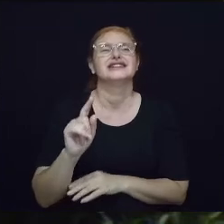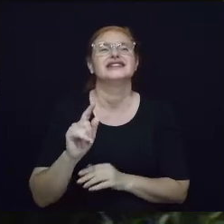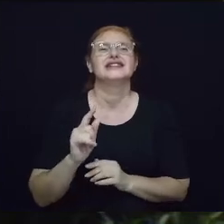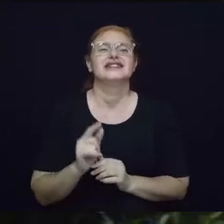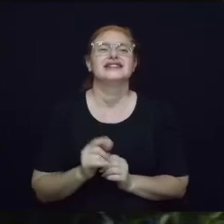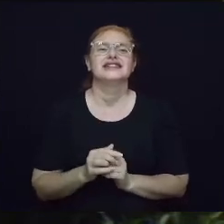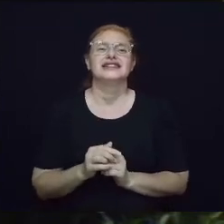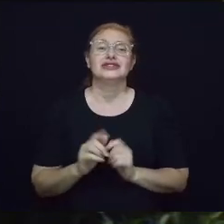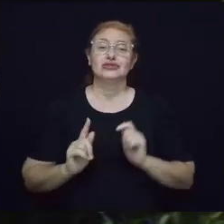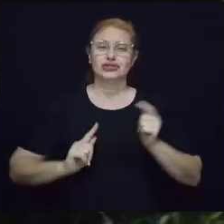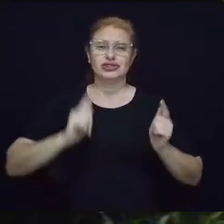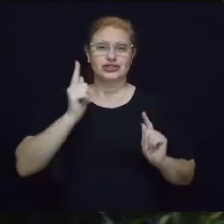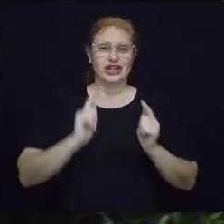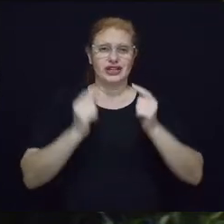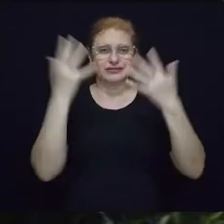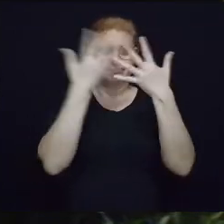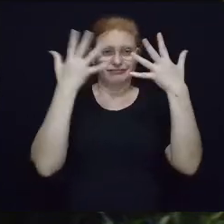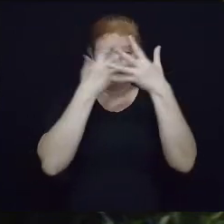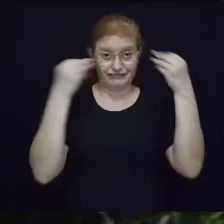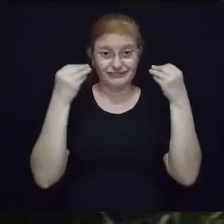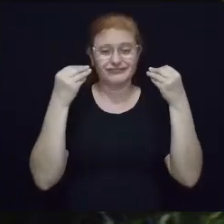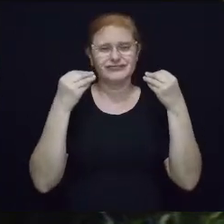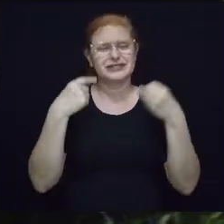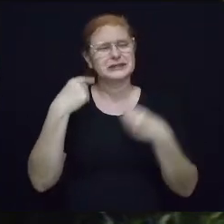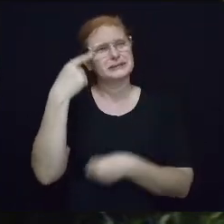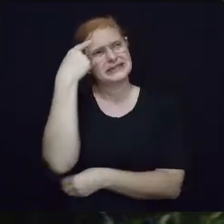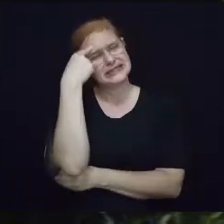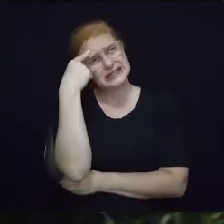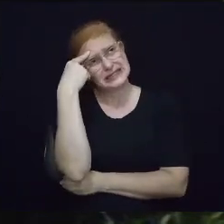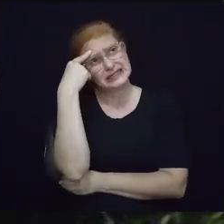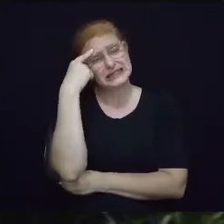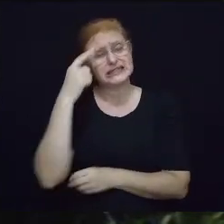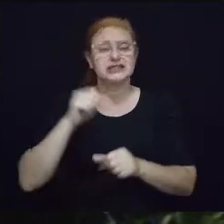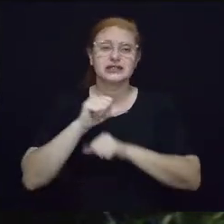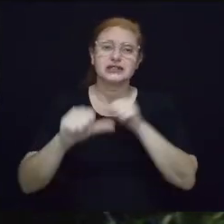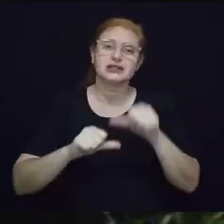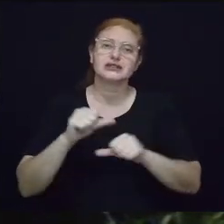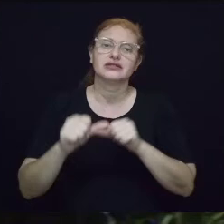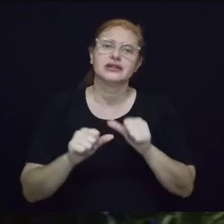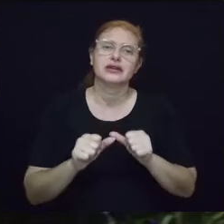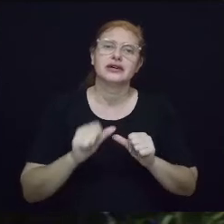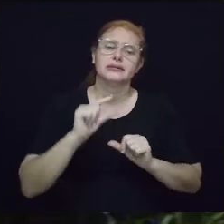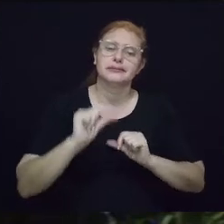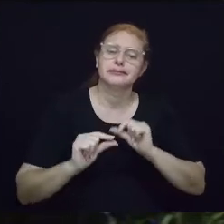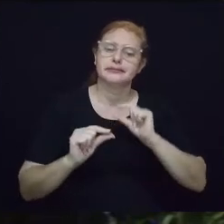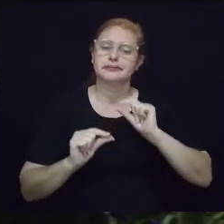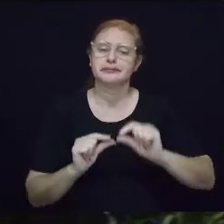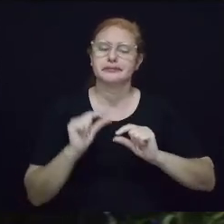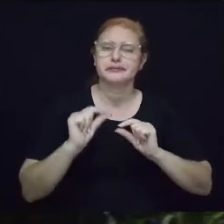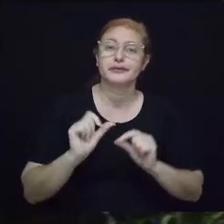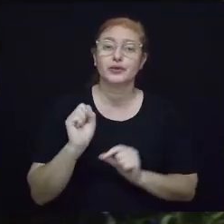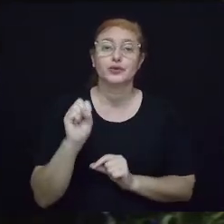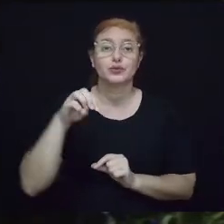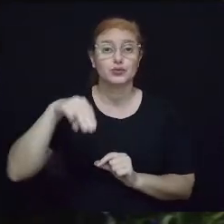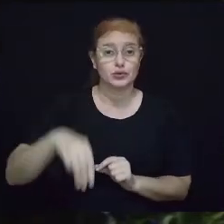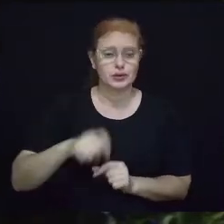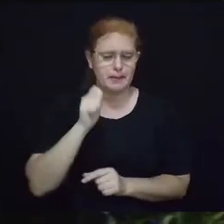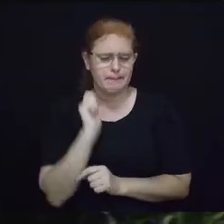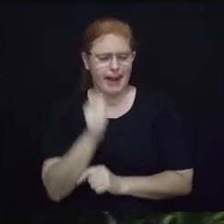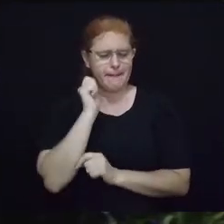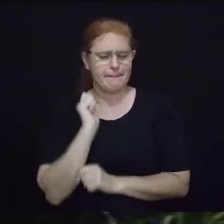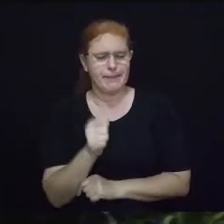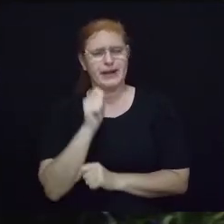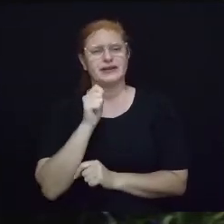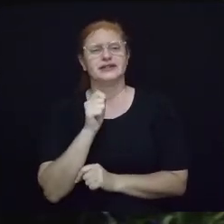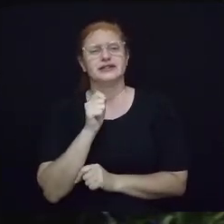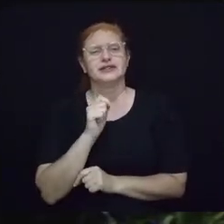acúmulo de gestos torna o gesto invisível, eu pensei em transformar gradualmente o som, por exemplo, da martelada, gradualmente